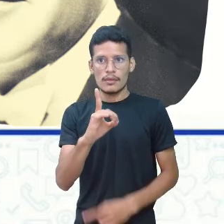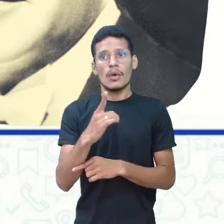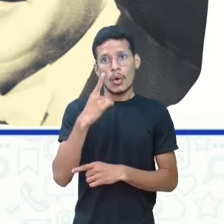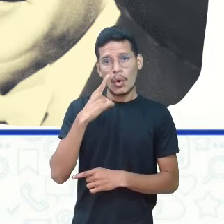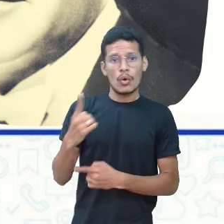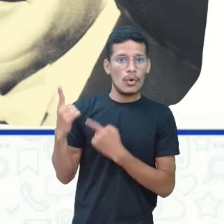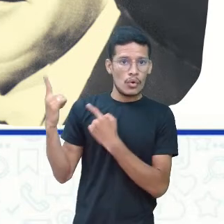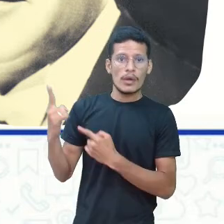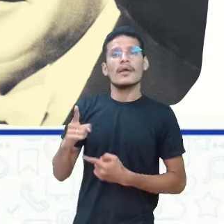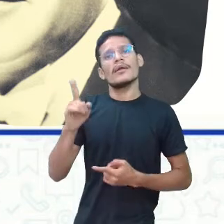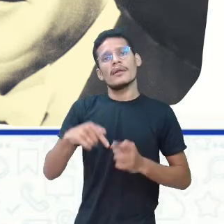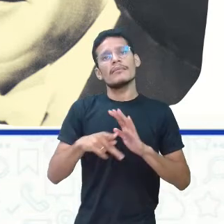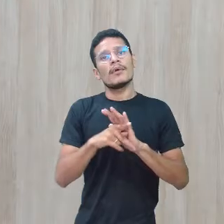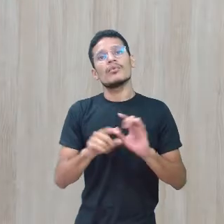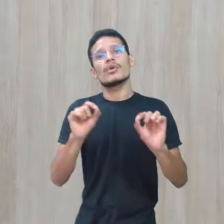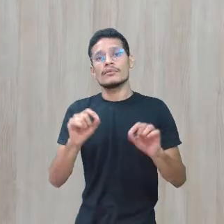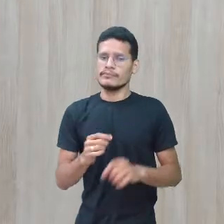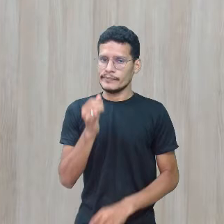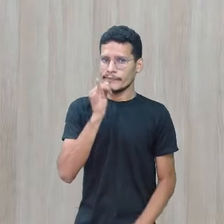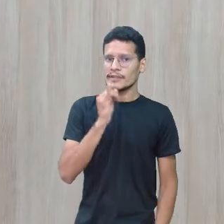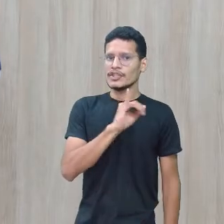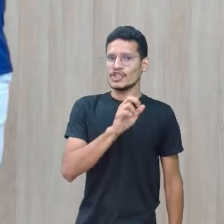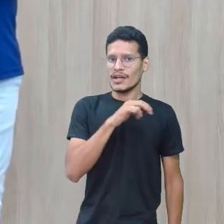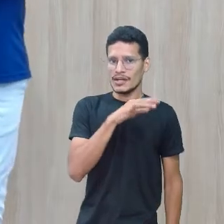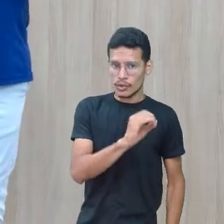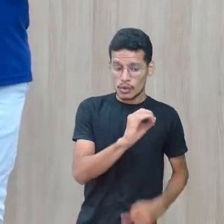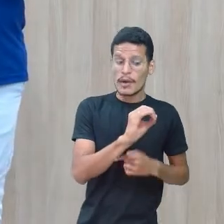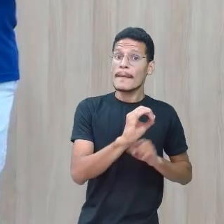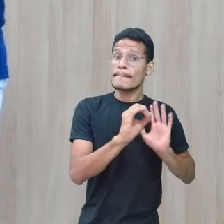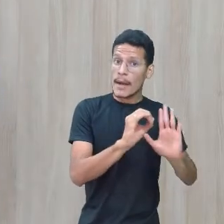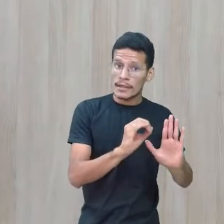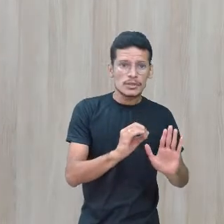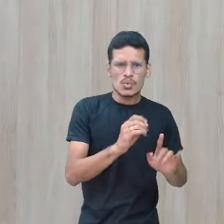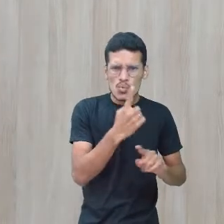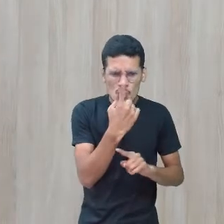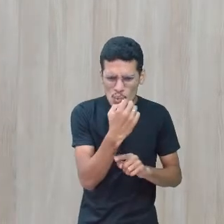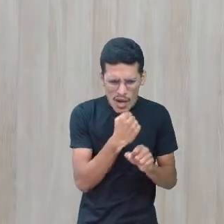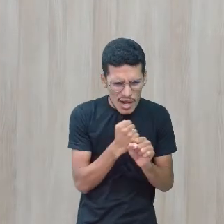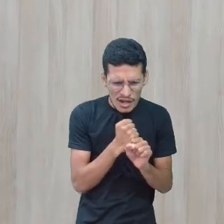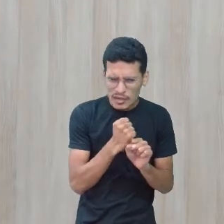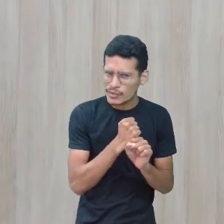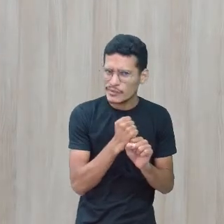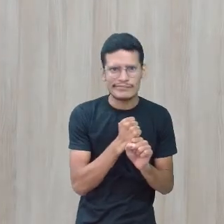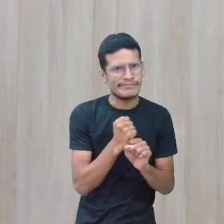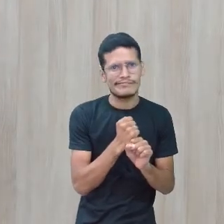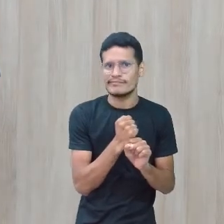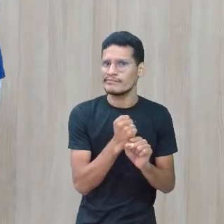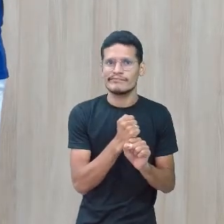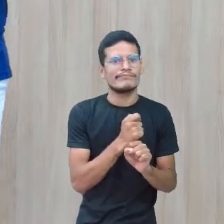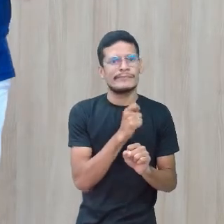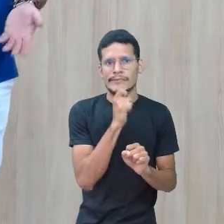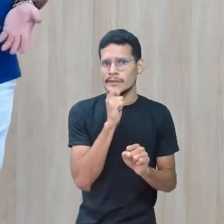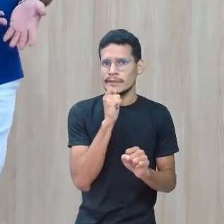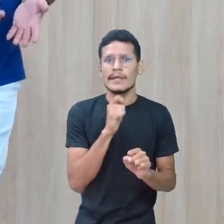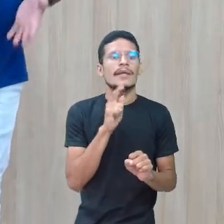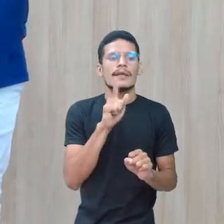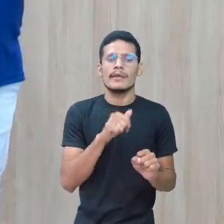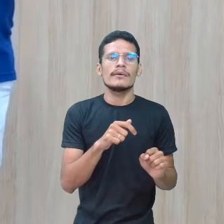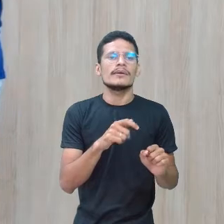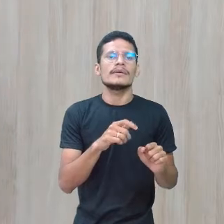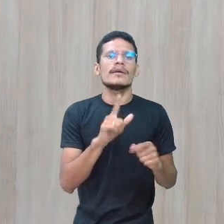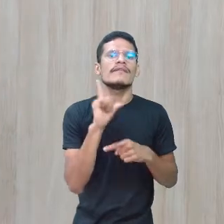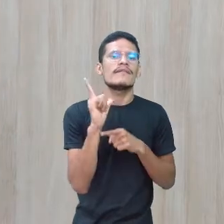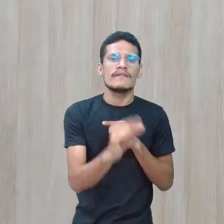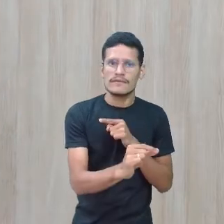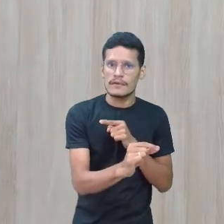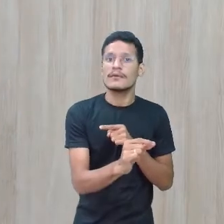né? Então, Jânio Quadros, ele foi eleito, mas ele não passa um ano, né? Não passa um ano como presidente. Ele renuncia e com